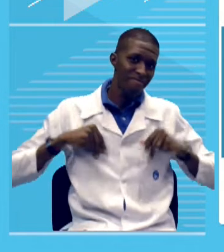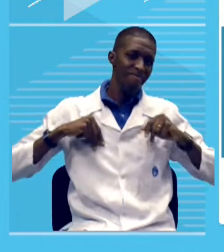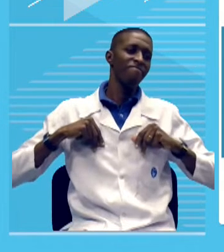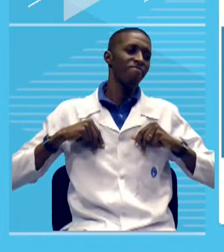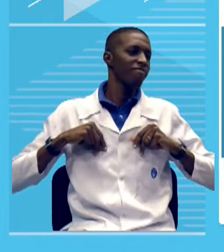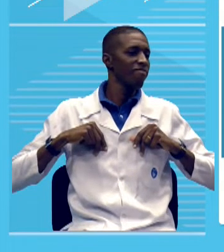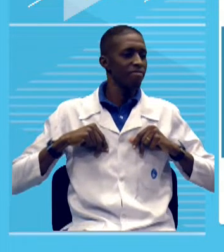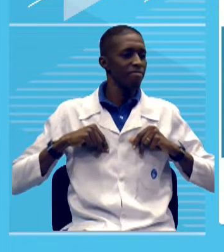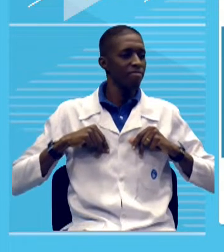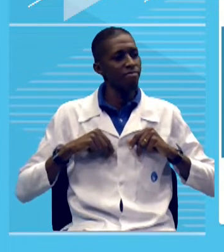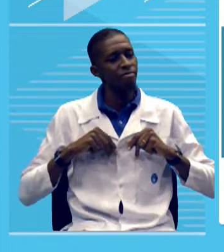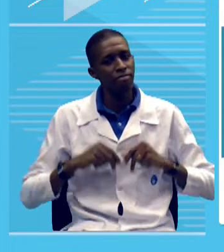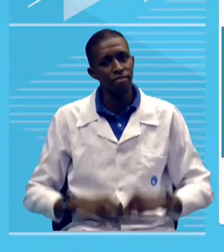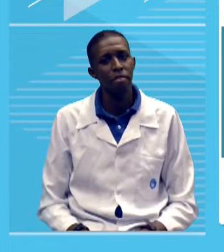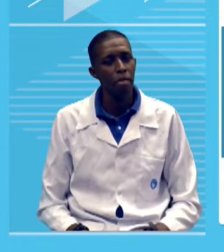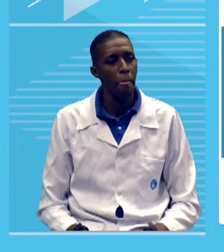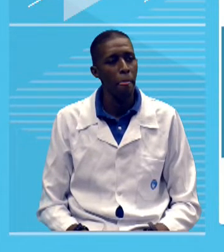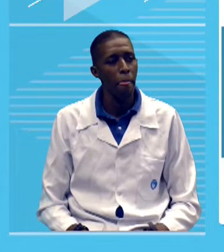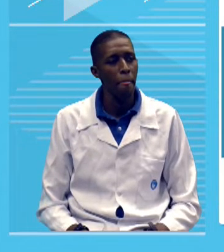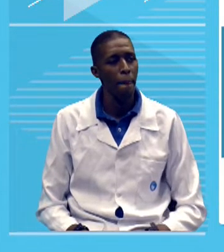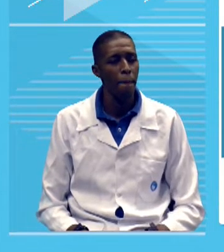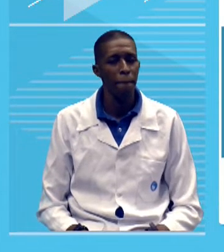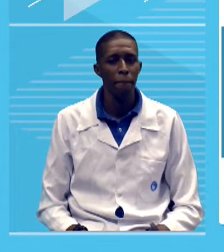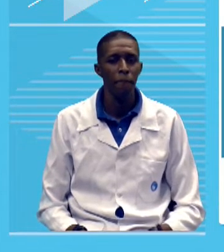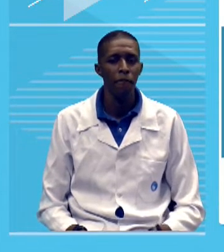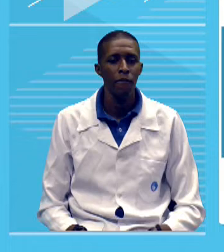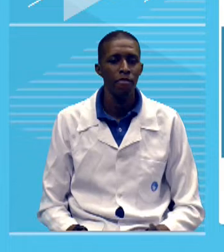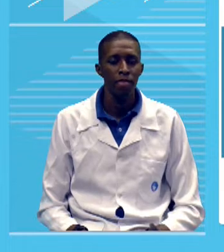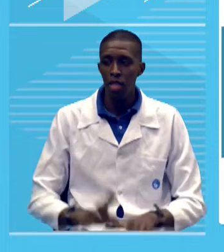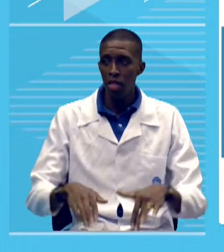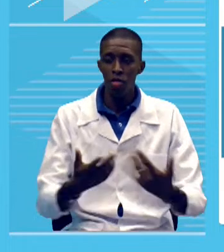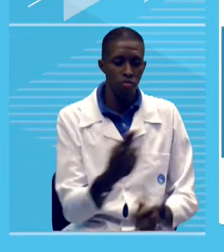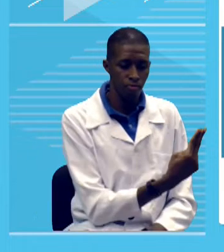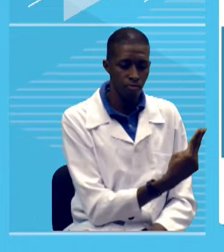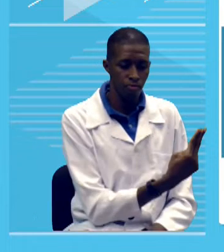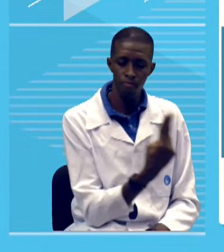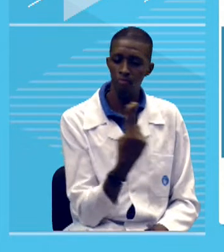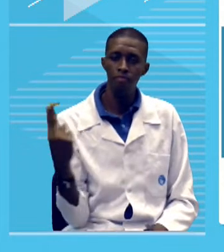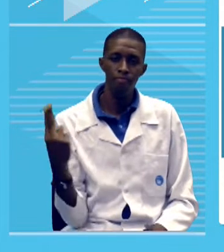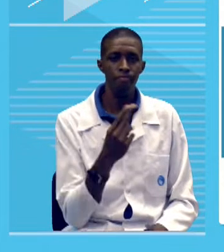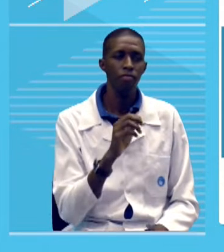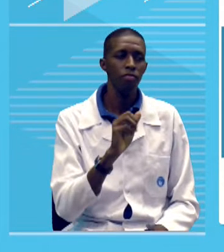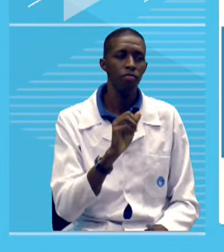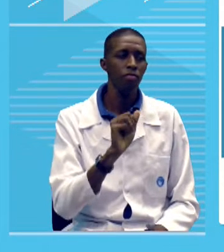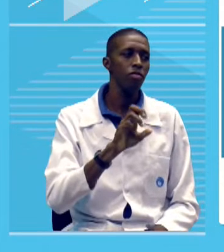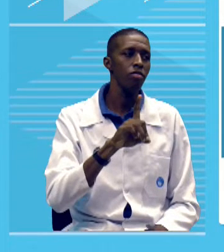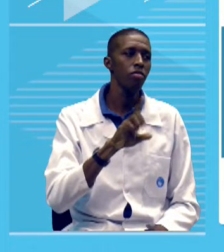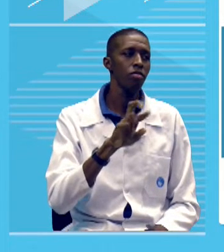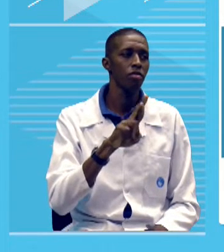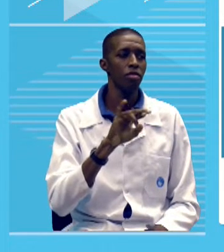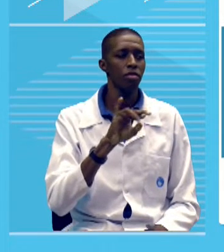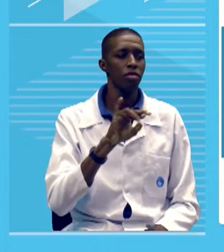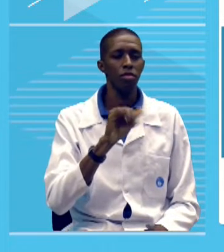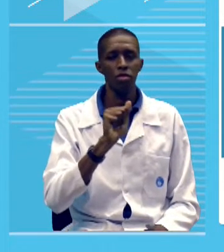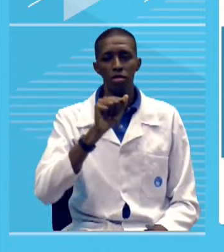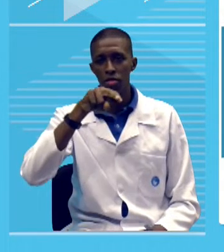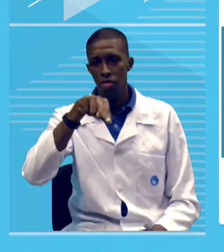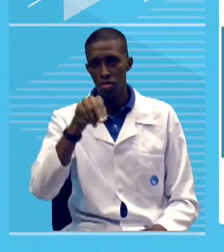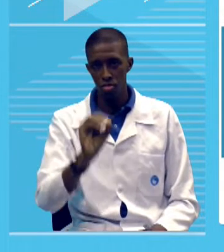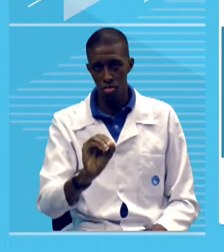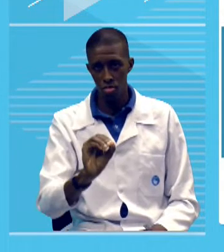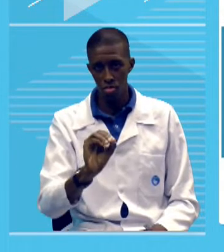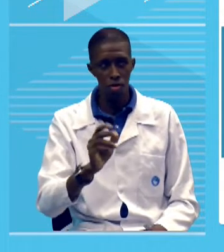passo eu não saí na nossa linda telinha Boa noite minha amiga Francisca Souza Boa noite minha querida seja